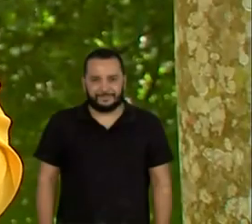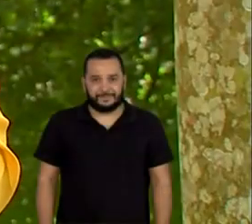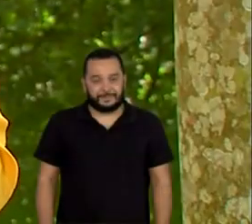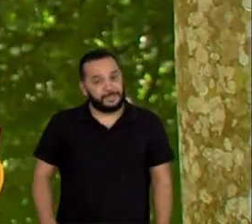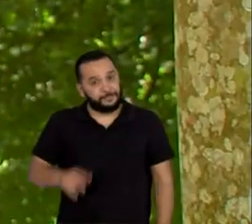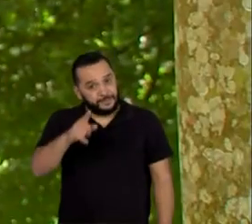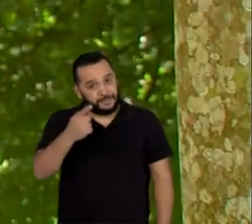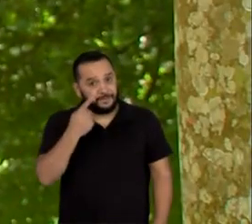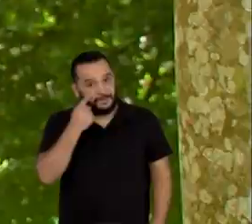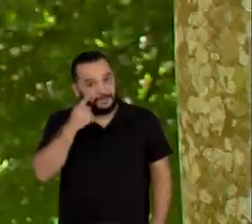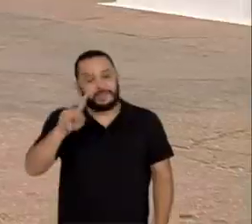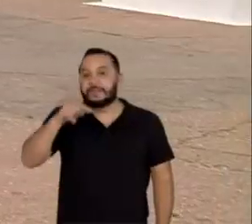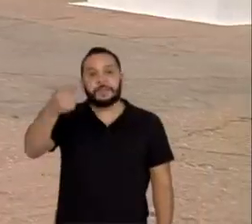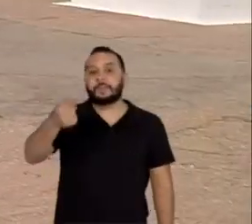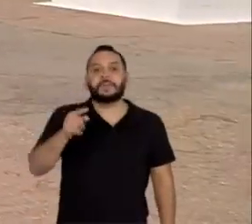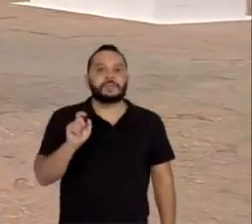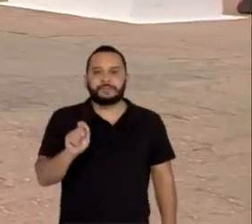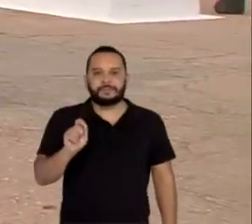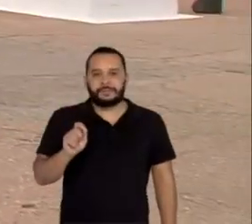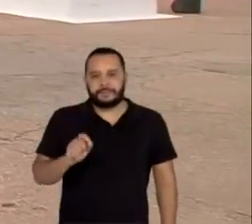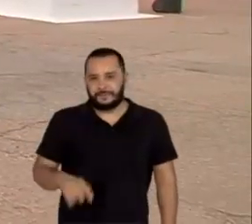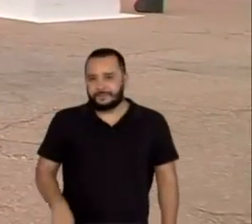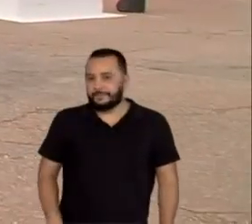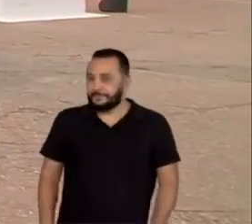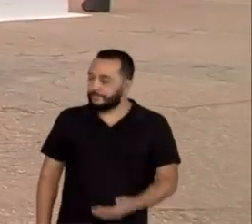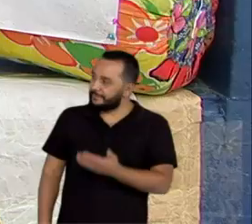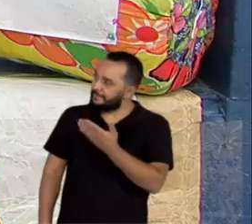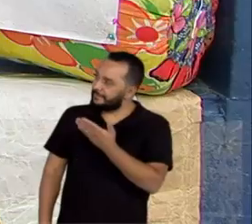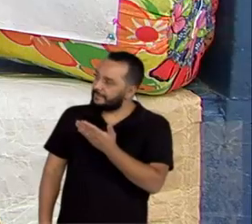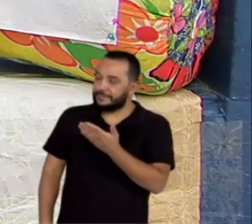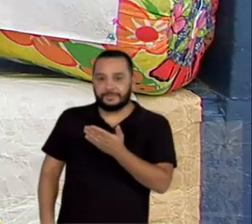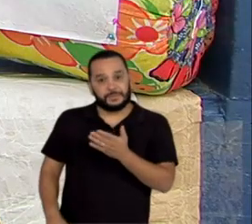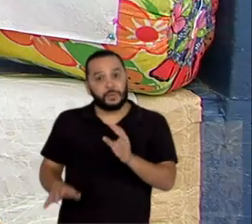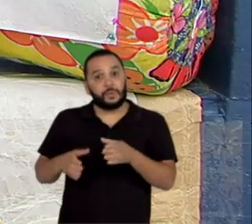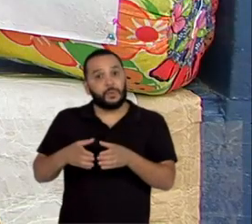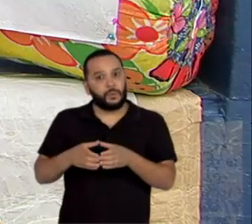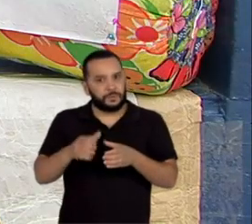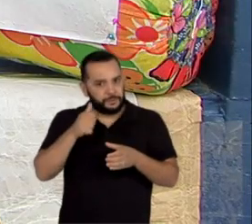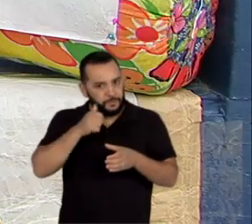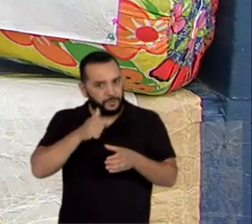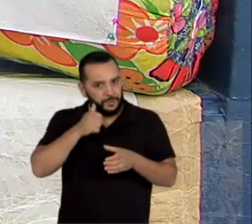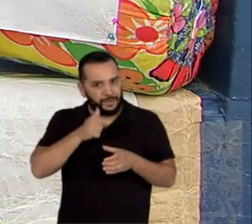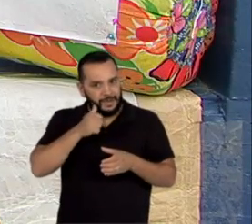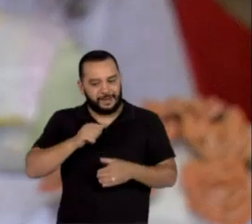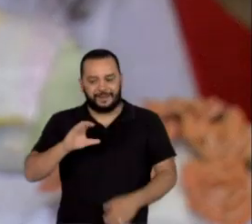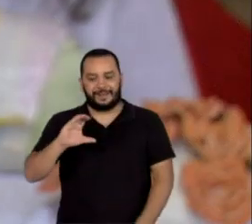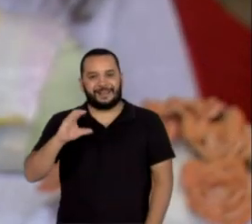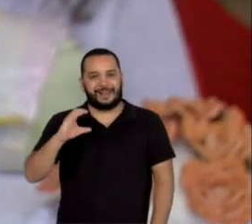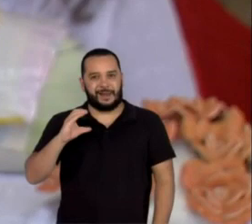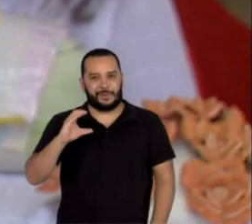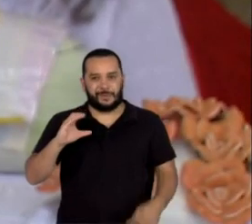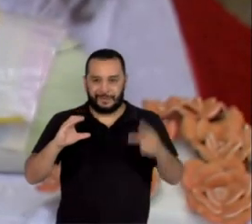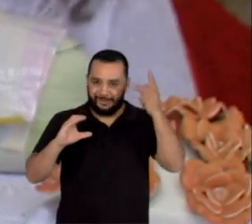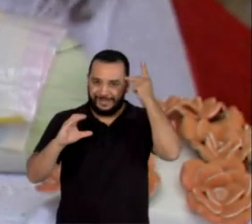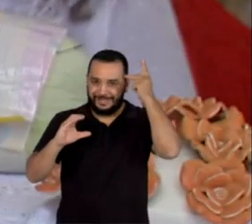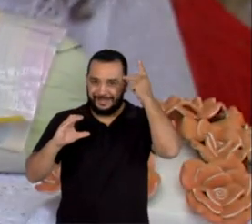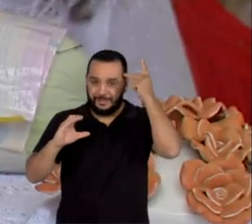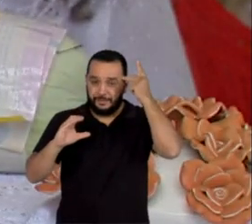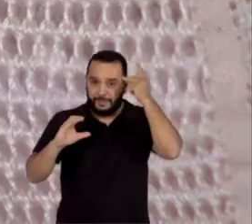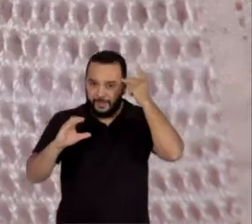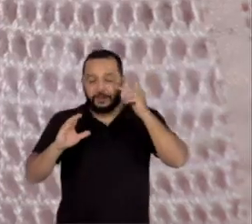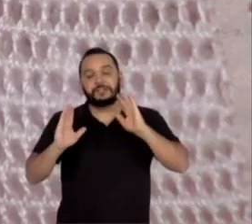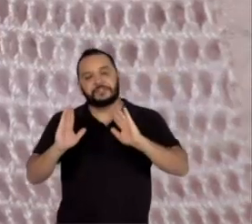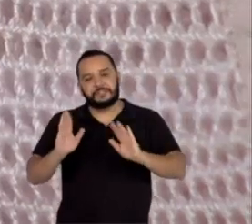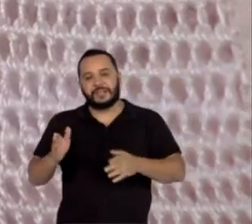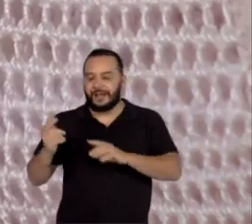E você vai ver a seguir. Um grupo de mulheres de Carapicuíba, na Grande São Paulo, mantém